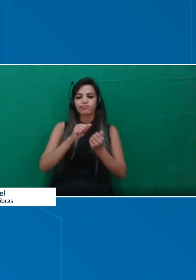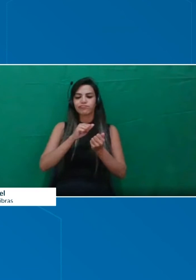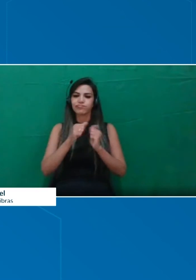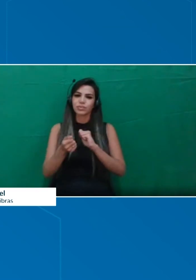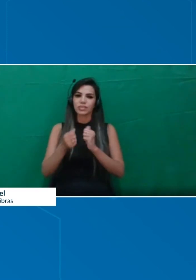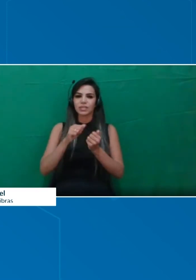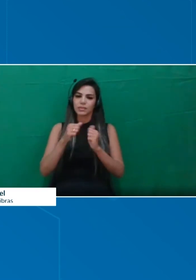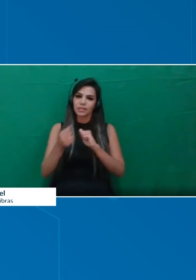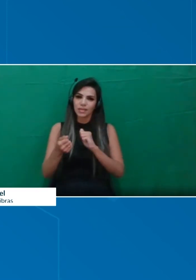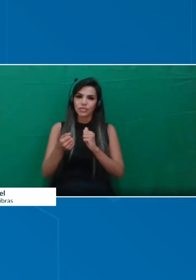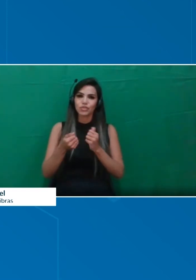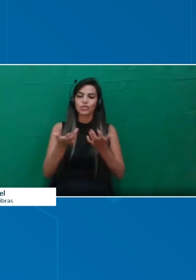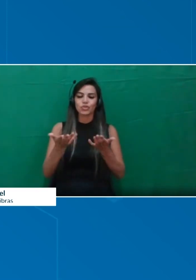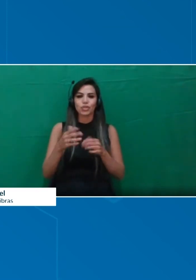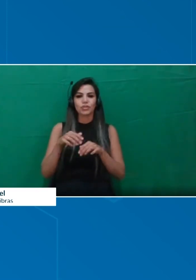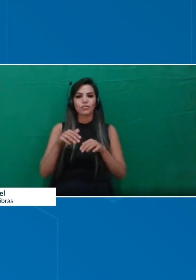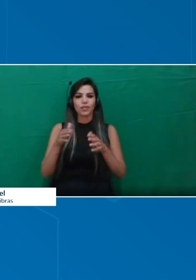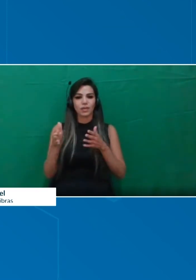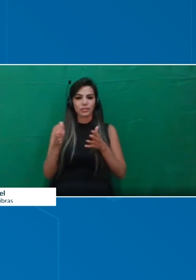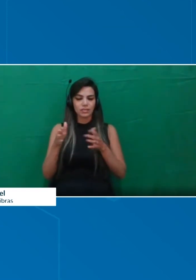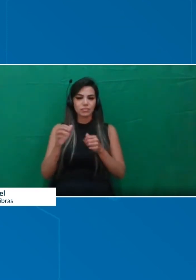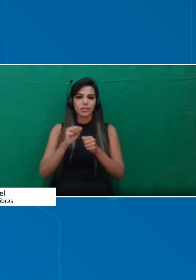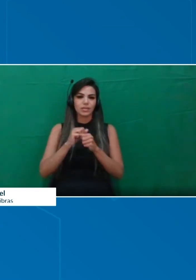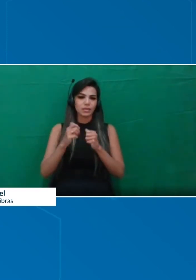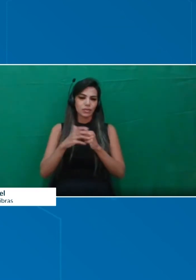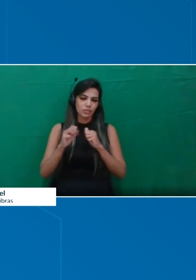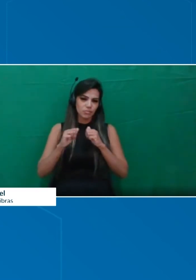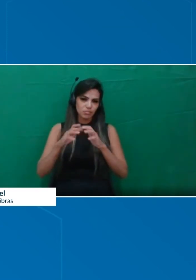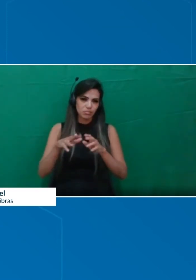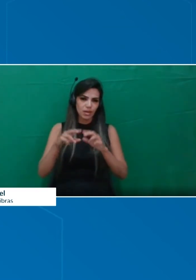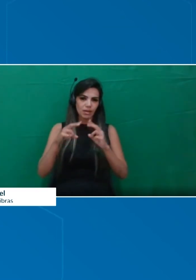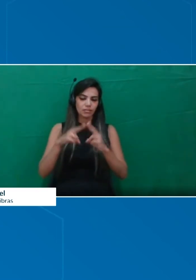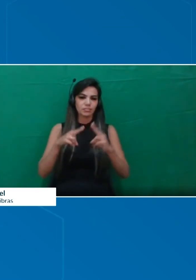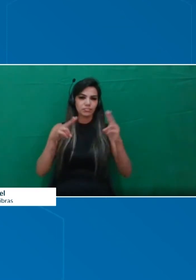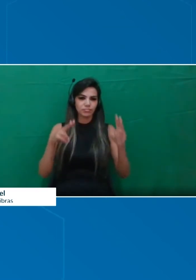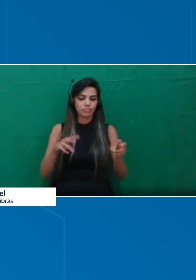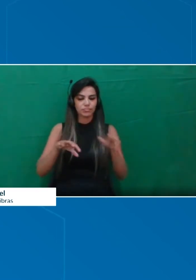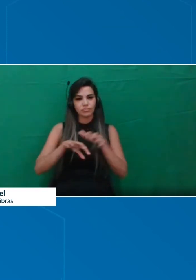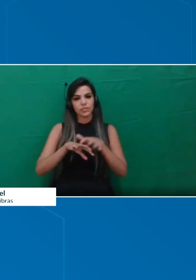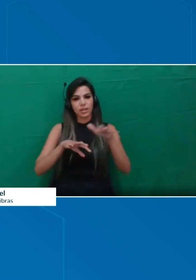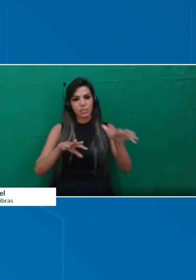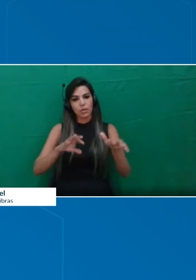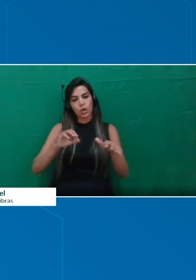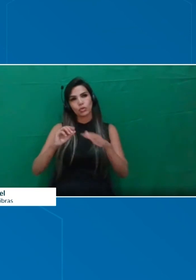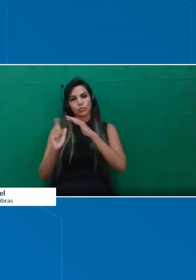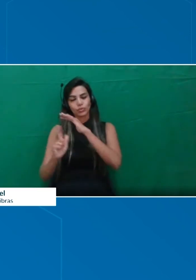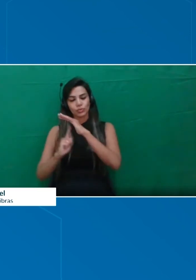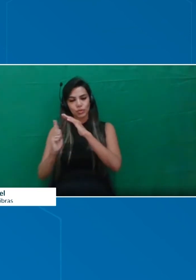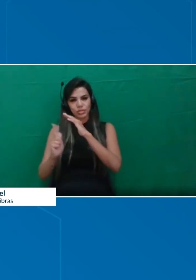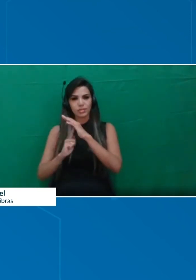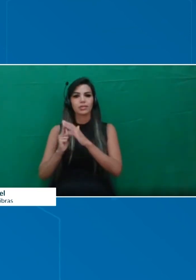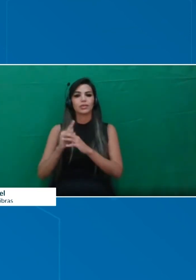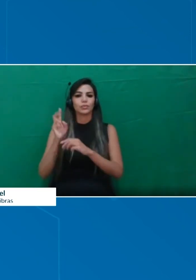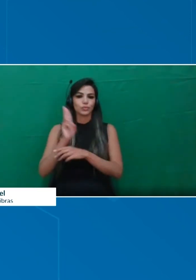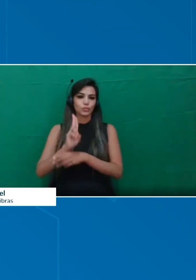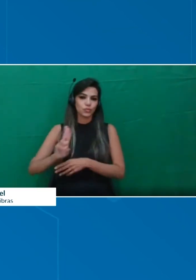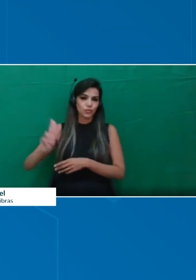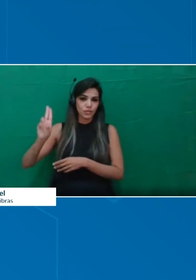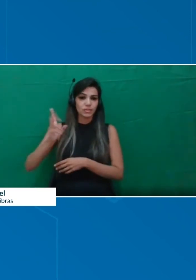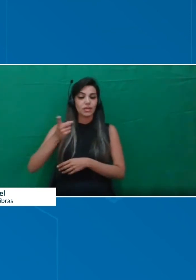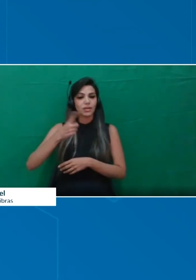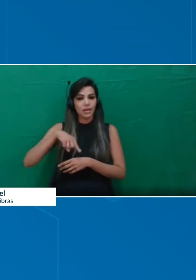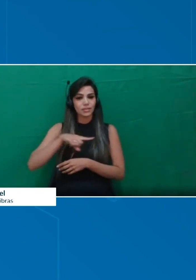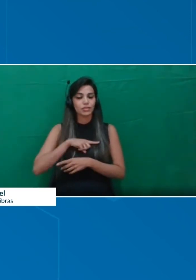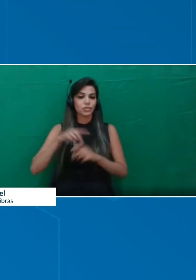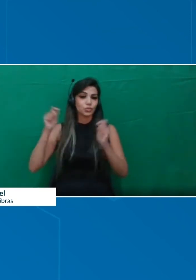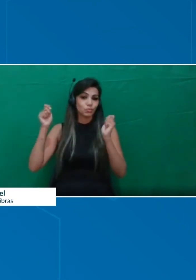remota, seja na área do ensino, da pesquisa, da extensão, ou mesmo da gestão universitária, isso tem trazido para a gente uma